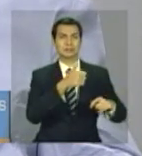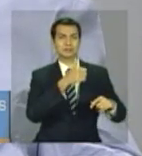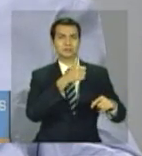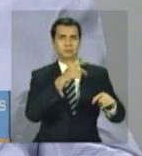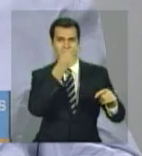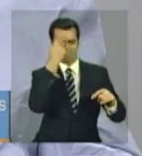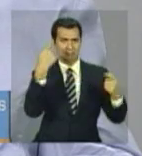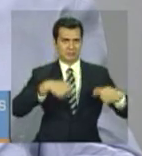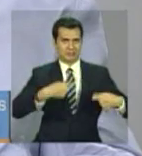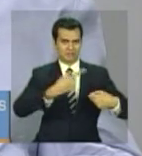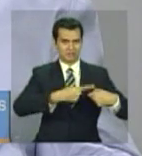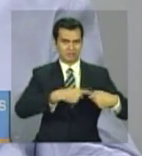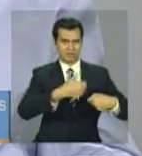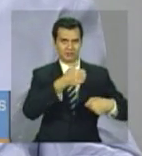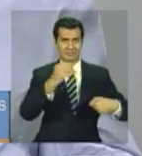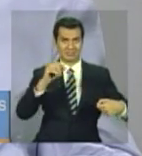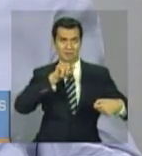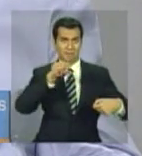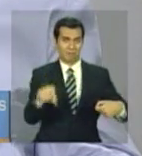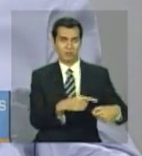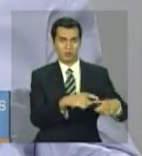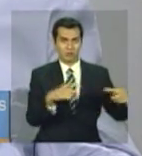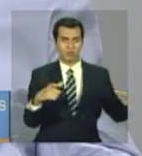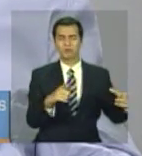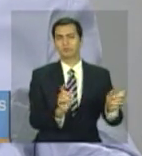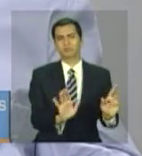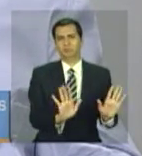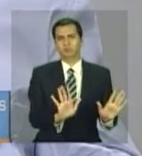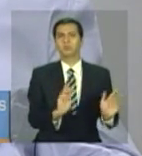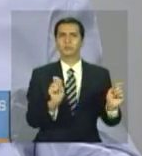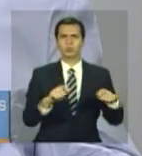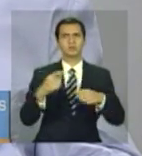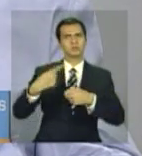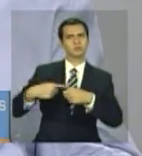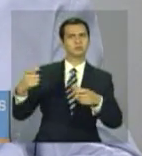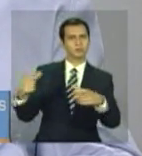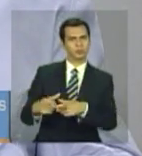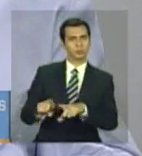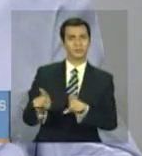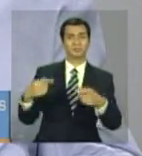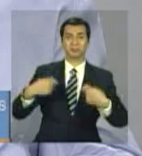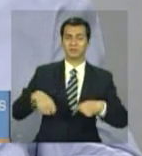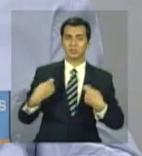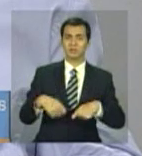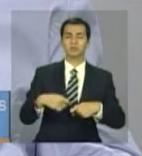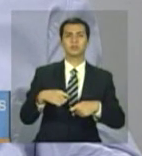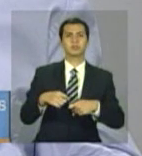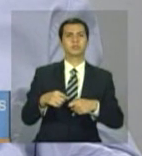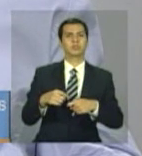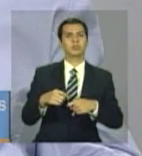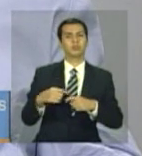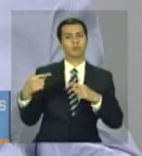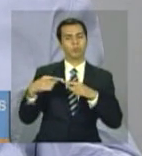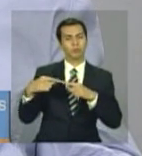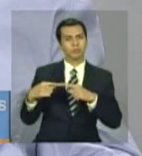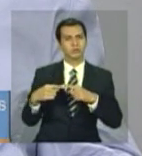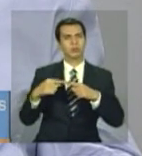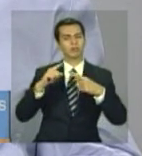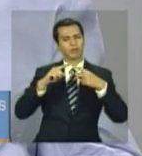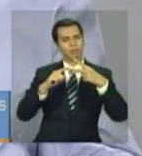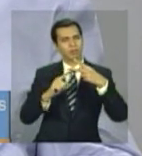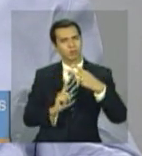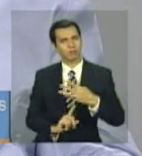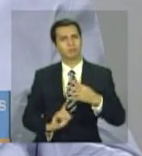município menor também, né, em região metropolitana, desde que tenha essa característica também. E as unidades de apoio da agricultura familiar,